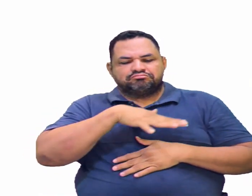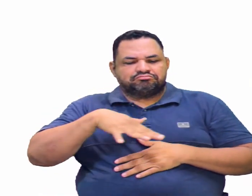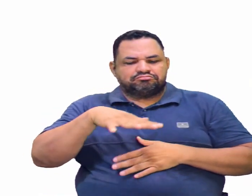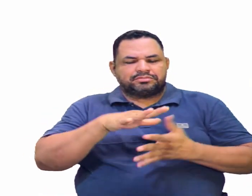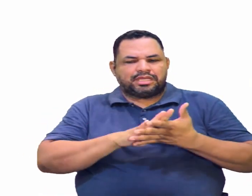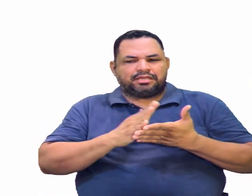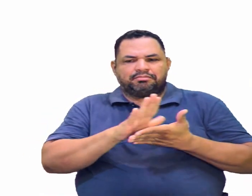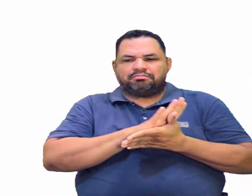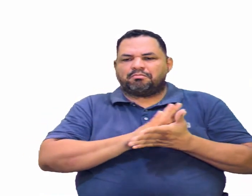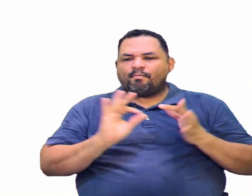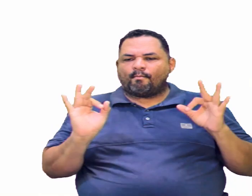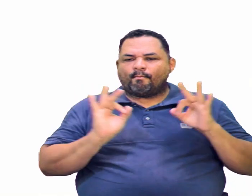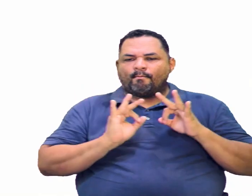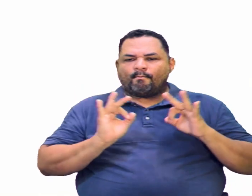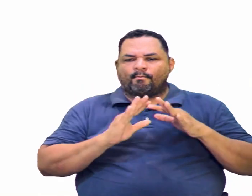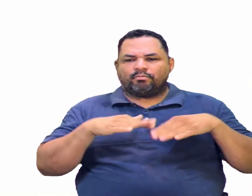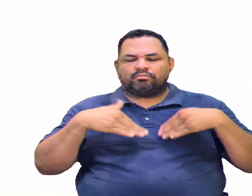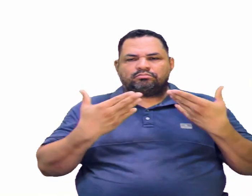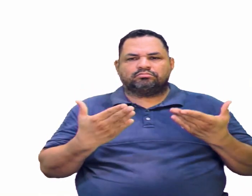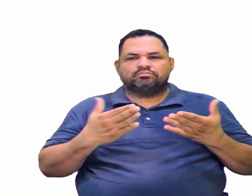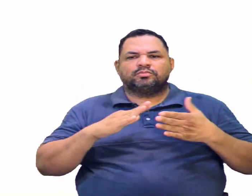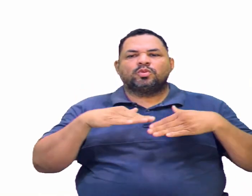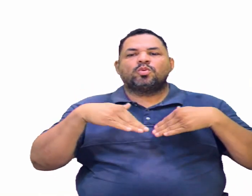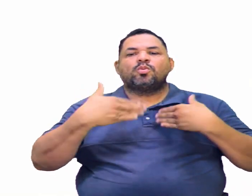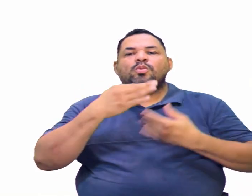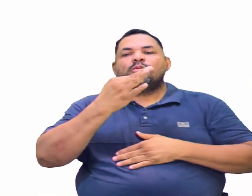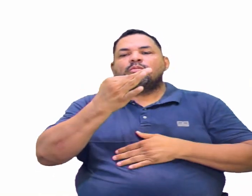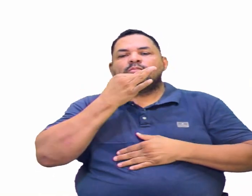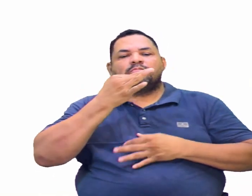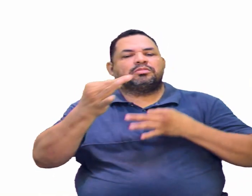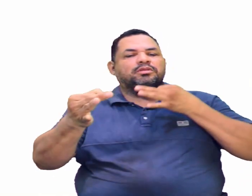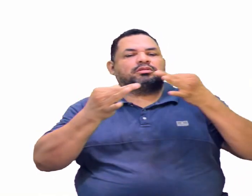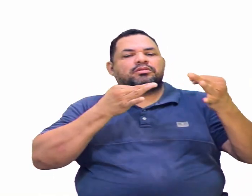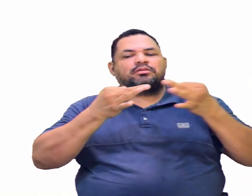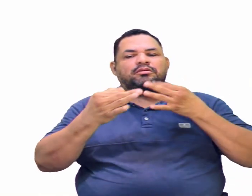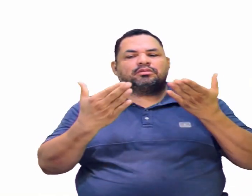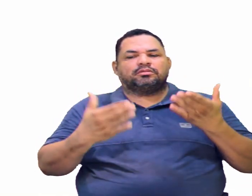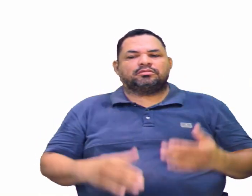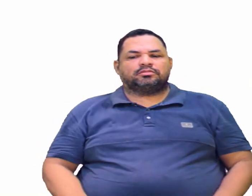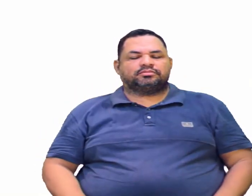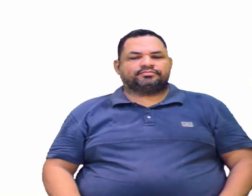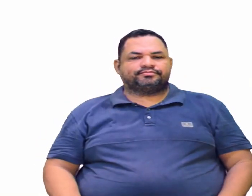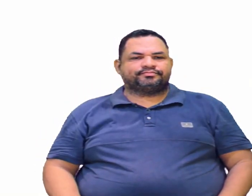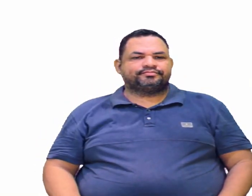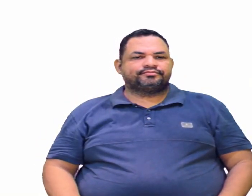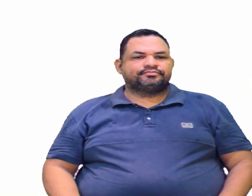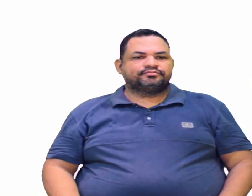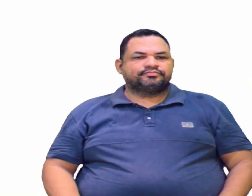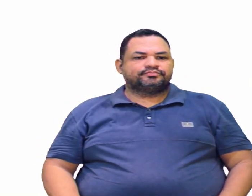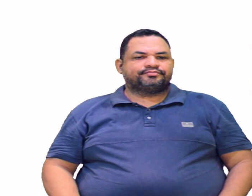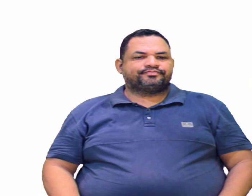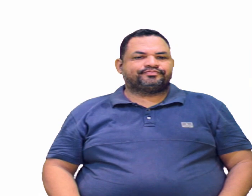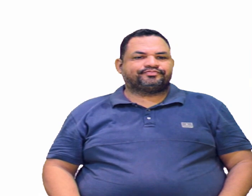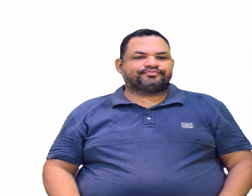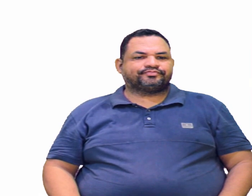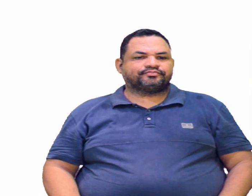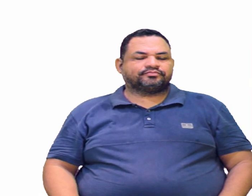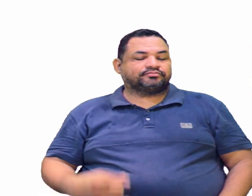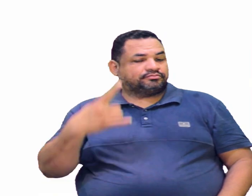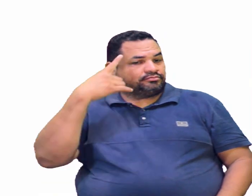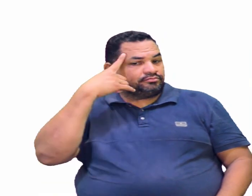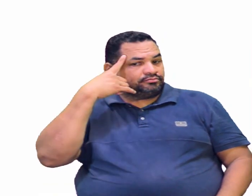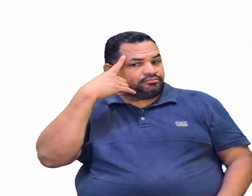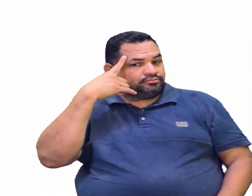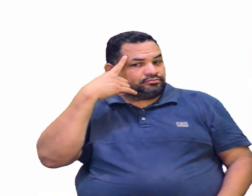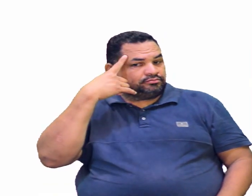mais nada? Qual é a sua opinião aí a respeito desse tópico aí? Então, vou deixar com você, você vai